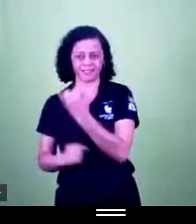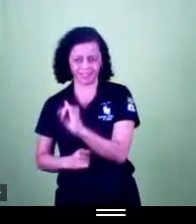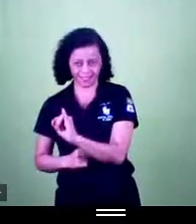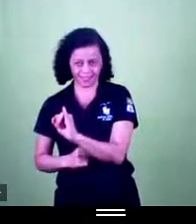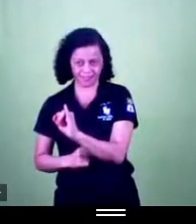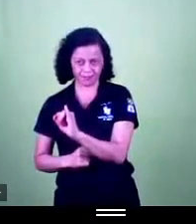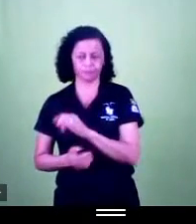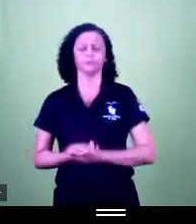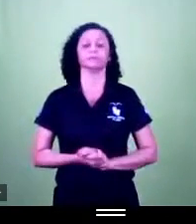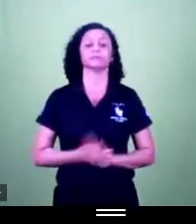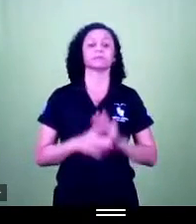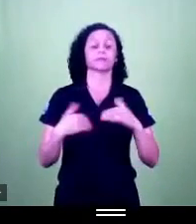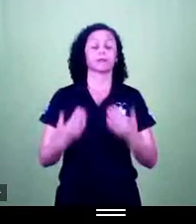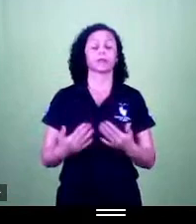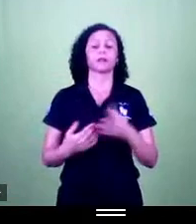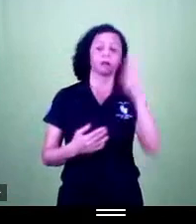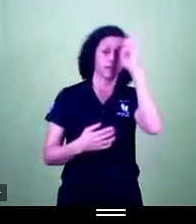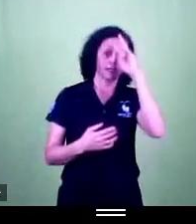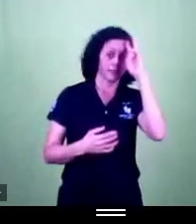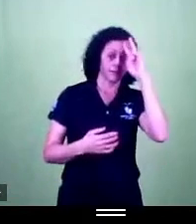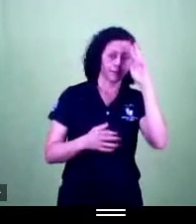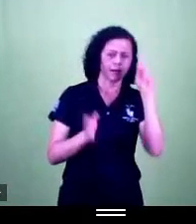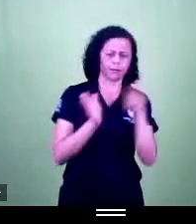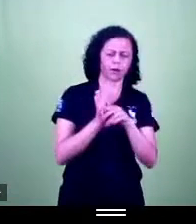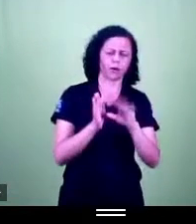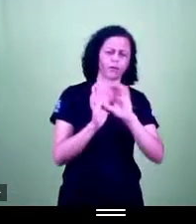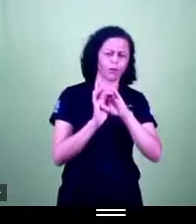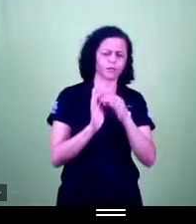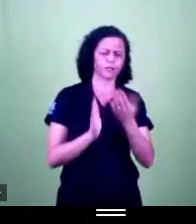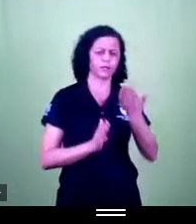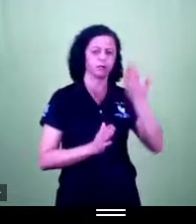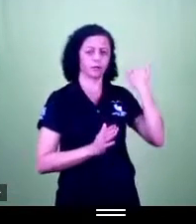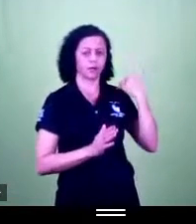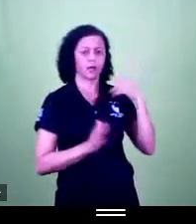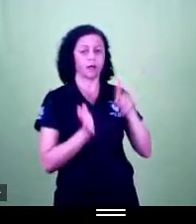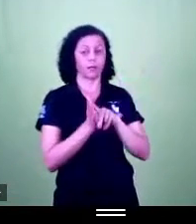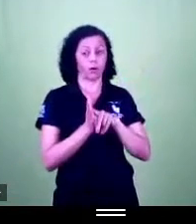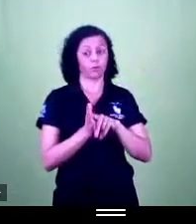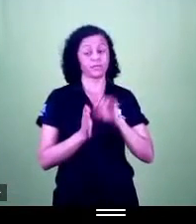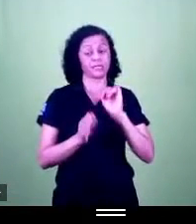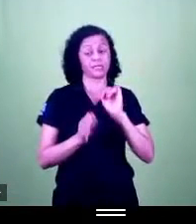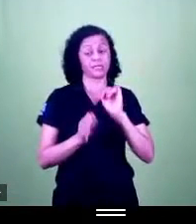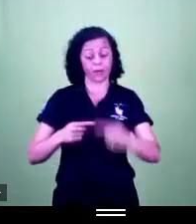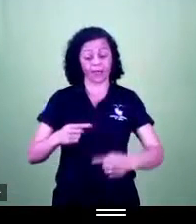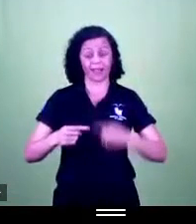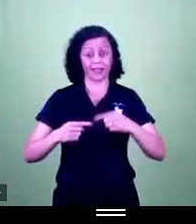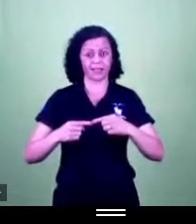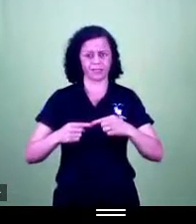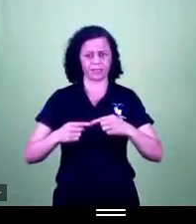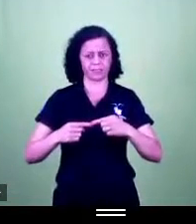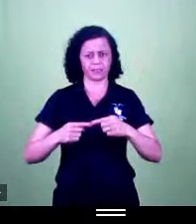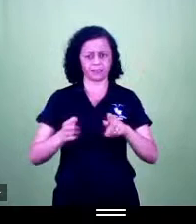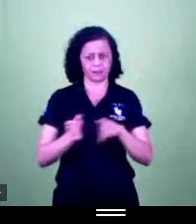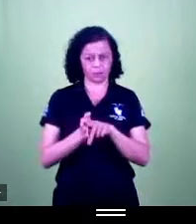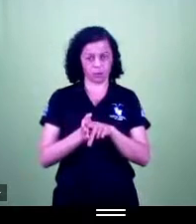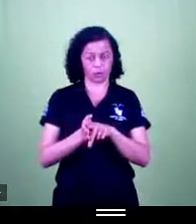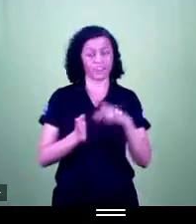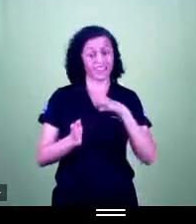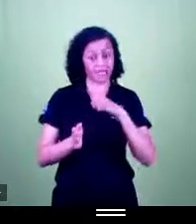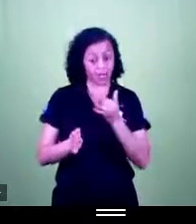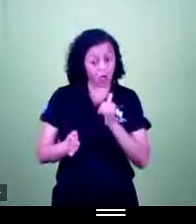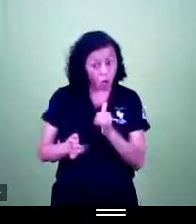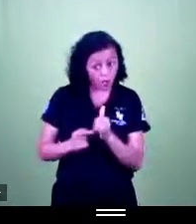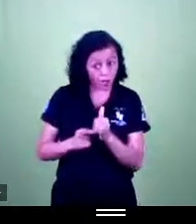pena relembrar o conceito que nós vimos lá, né? Que uma resistência elétrica, quando é percorrido por corrente, ou